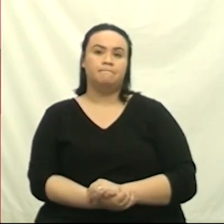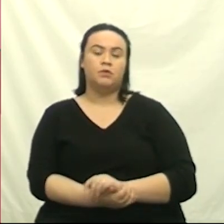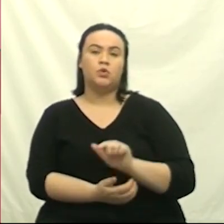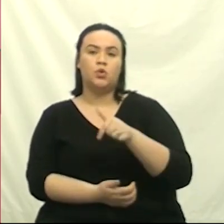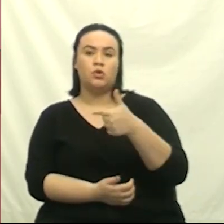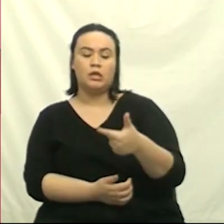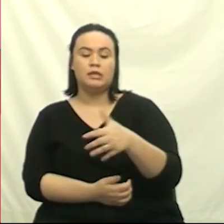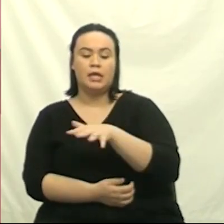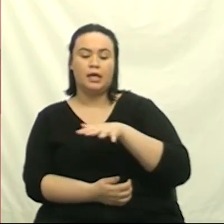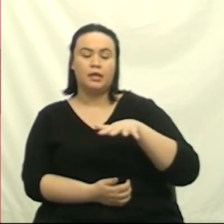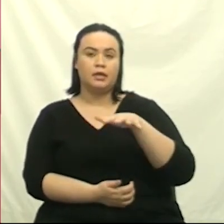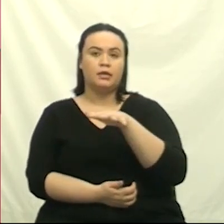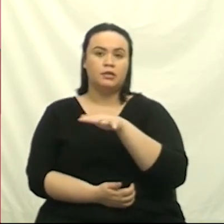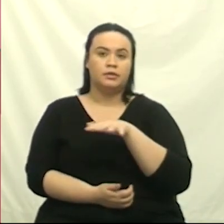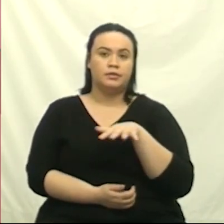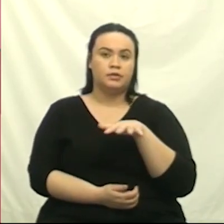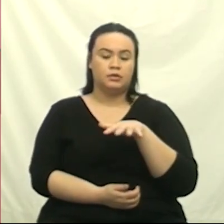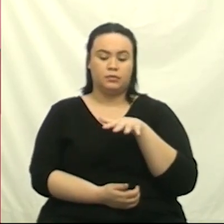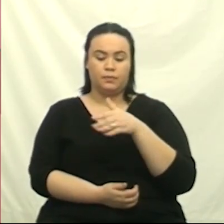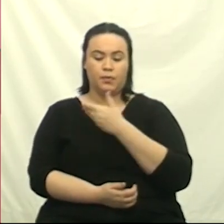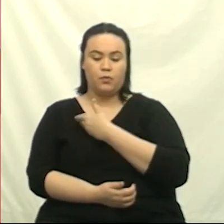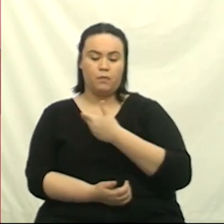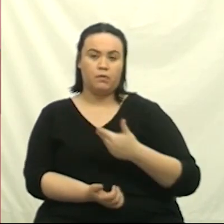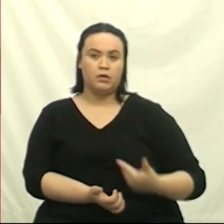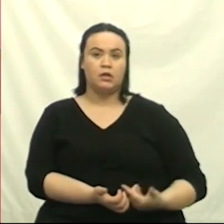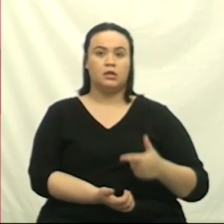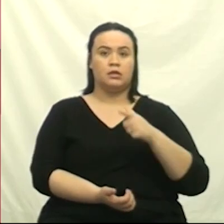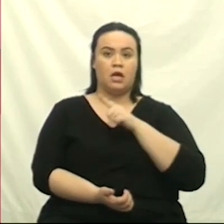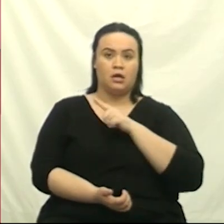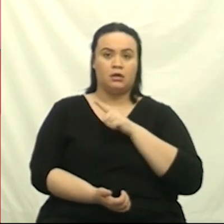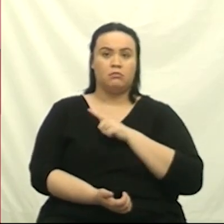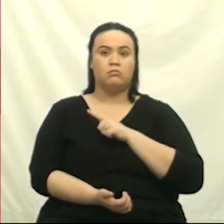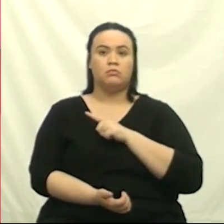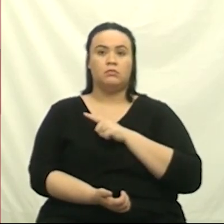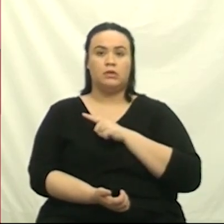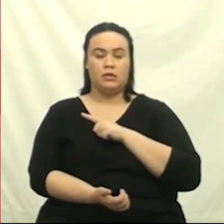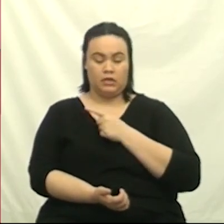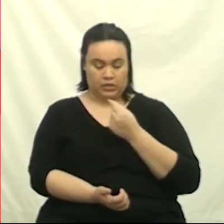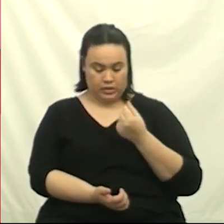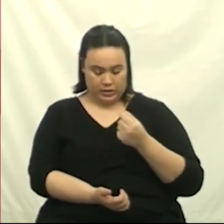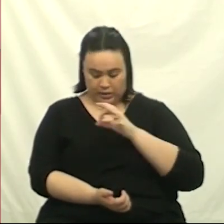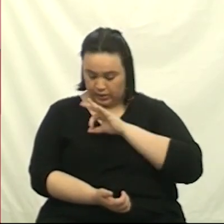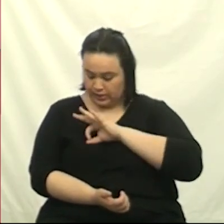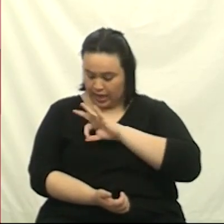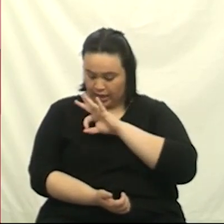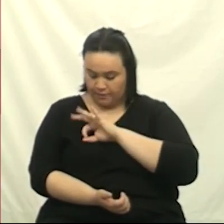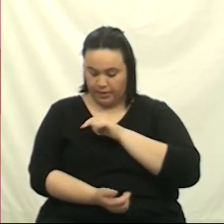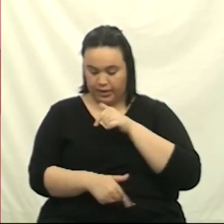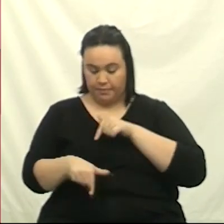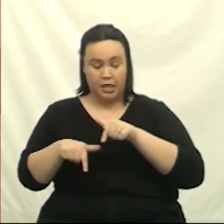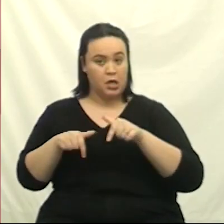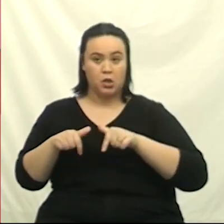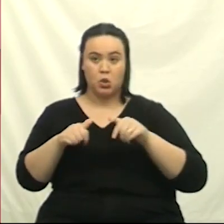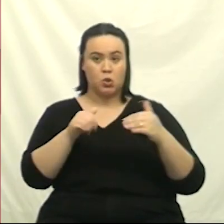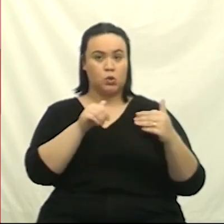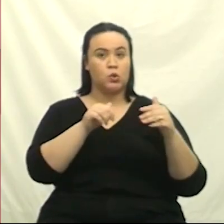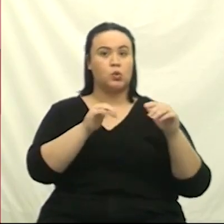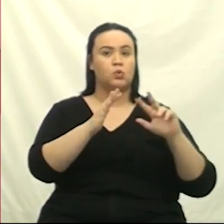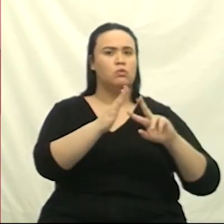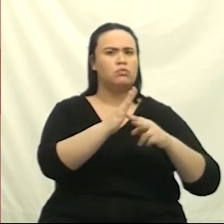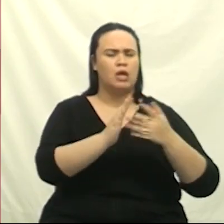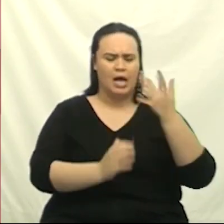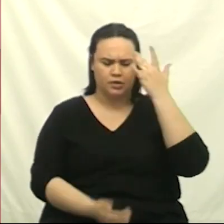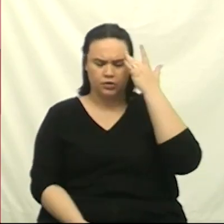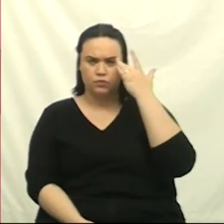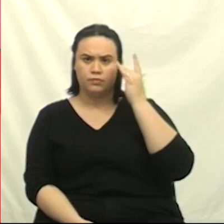outras categorias que não do serviço público tem liberação recebem para trabalhar como todos os outros ou alguém aqui